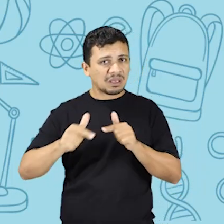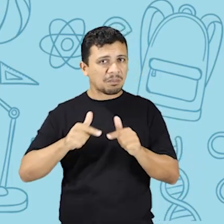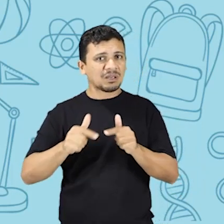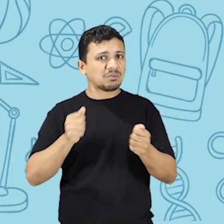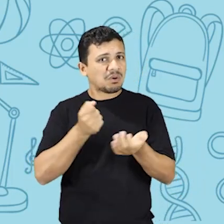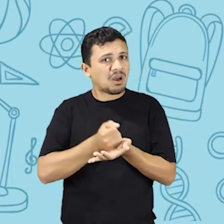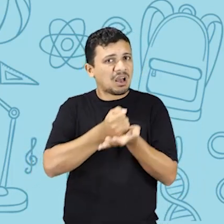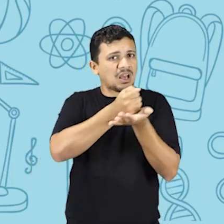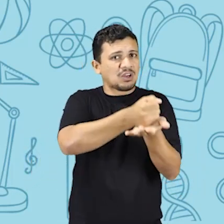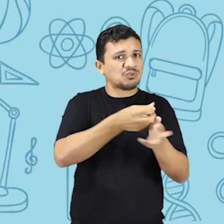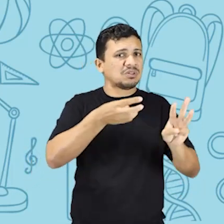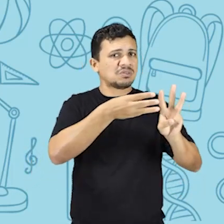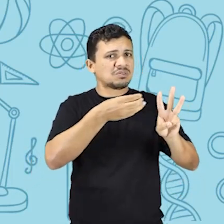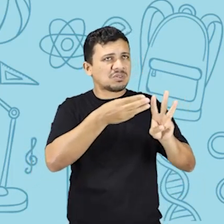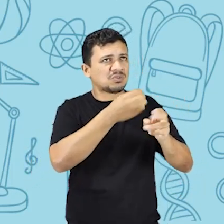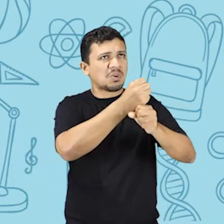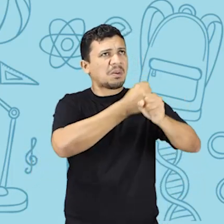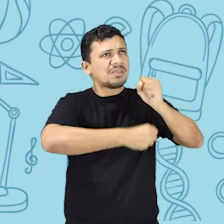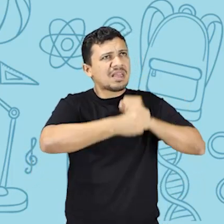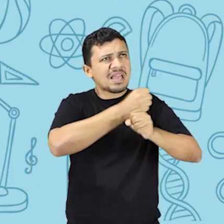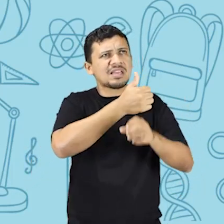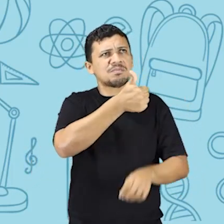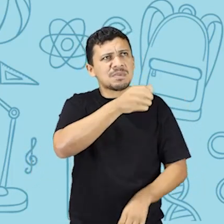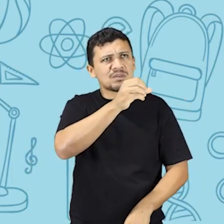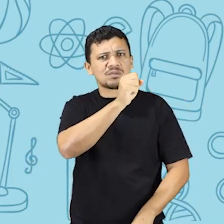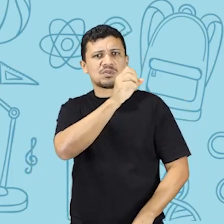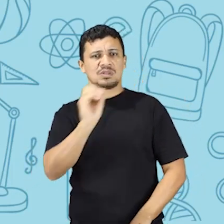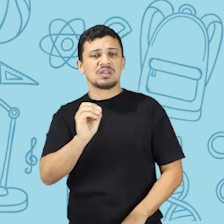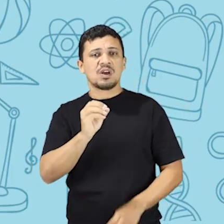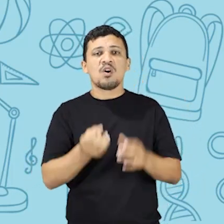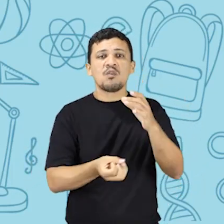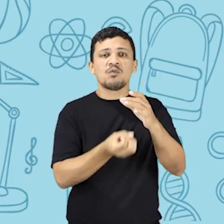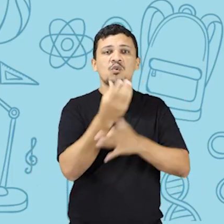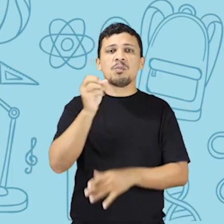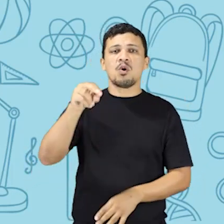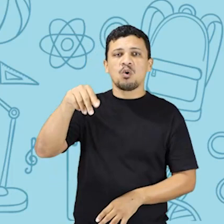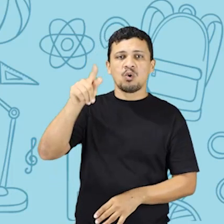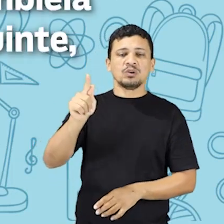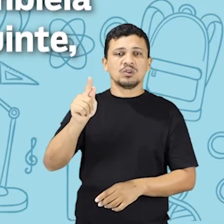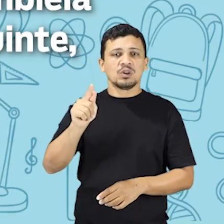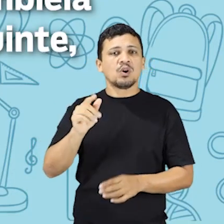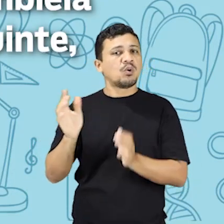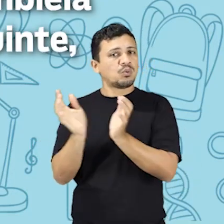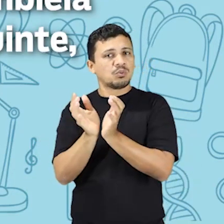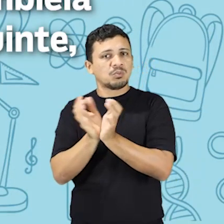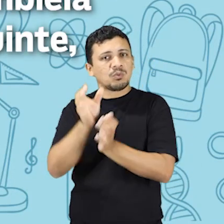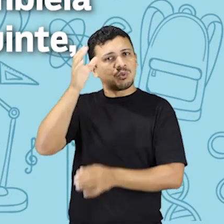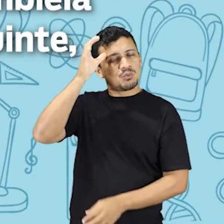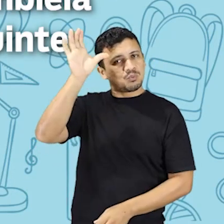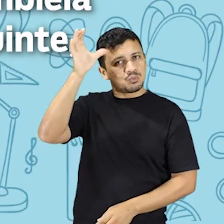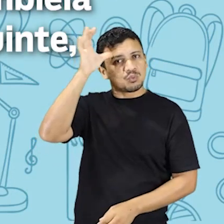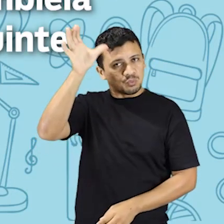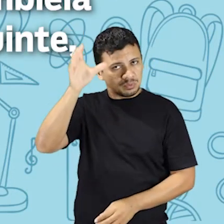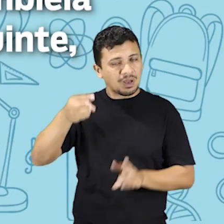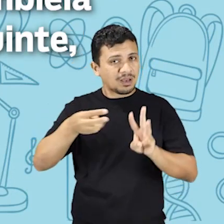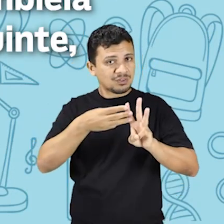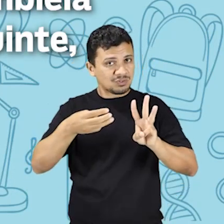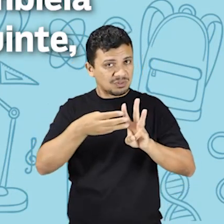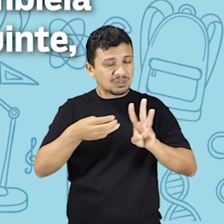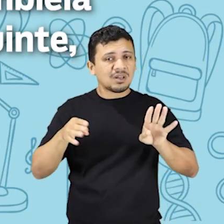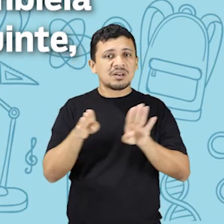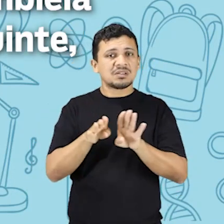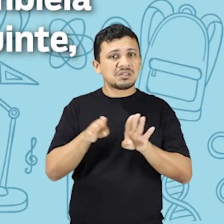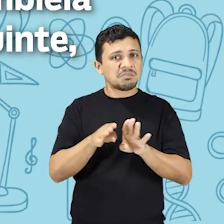desde a década de 1980. Ele é fundador da ONG Núcleo de Cultura Indígena e foi voz ativa do